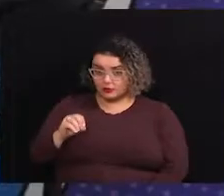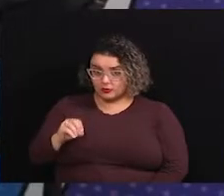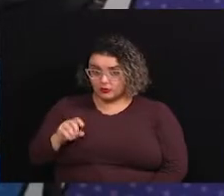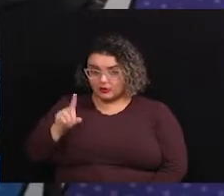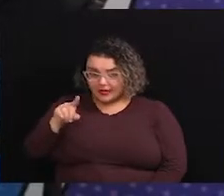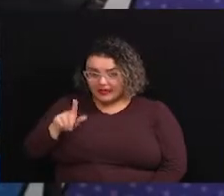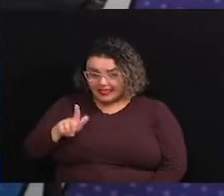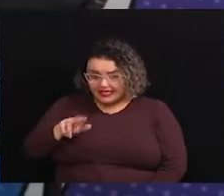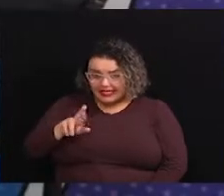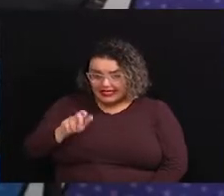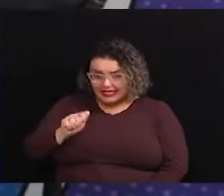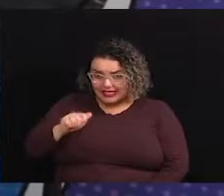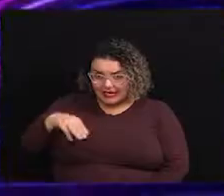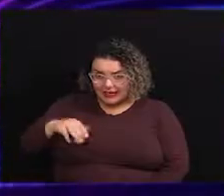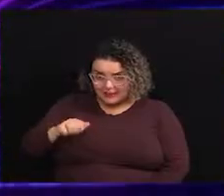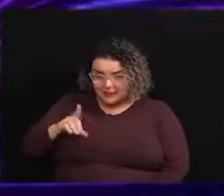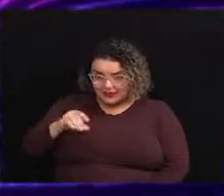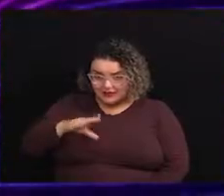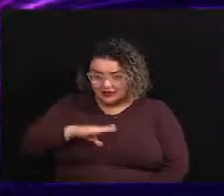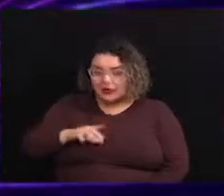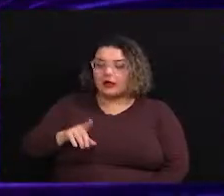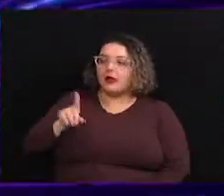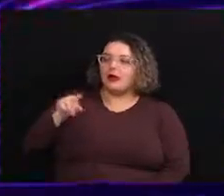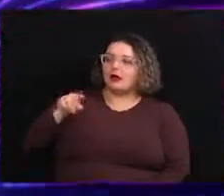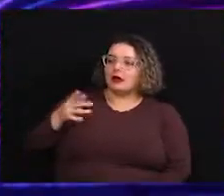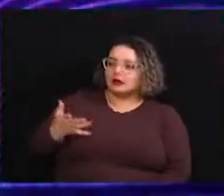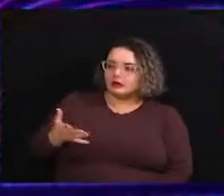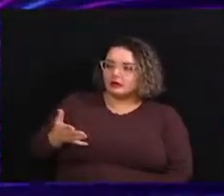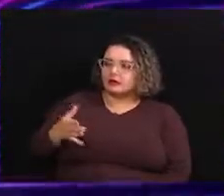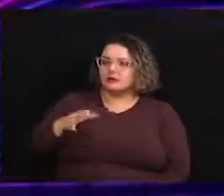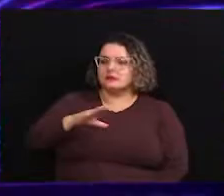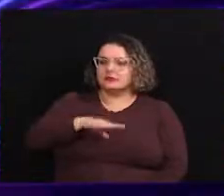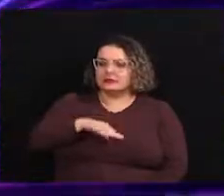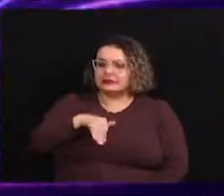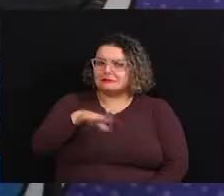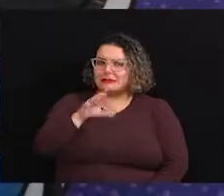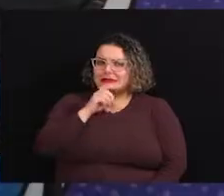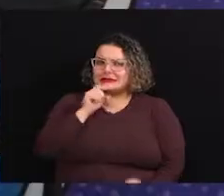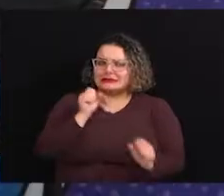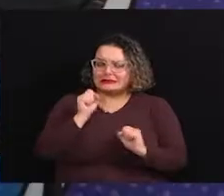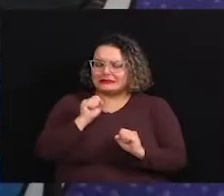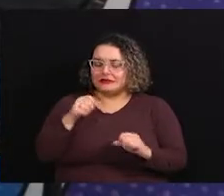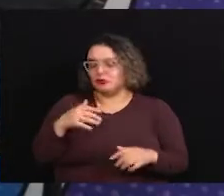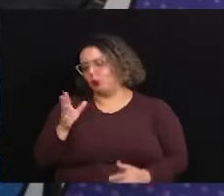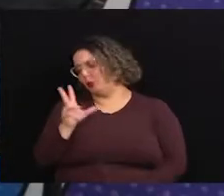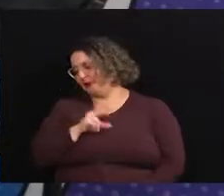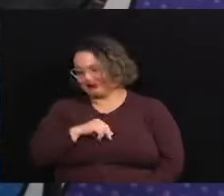em Gramado. Em Gramado, olha só, uma cidade mais fria ainda do que a minha.